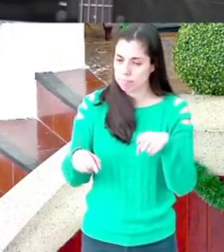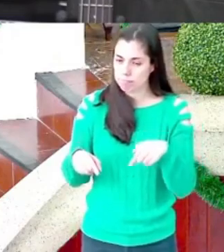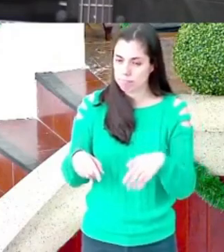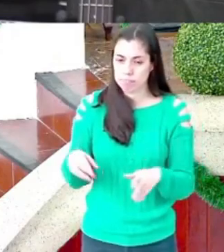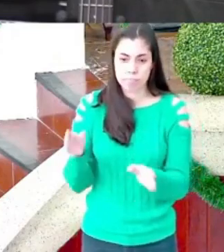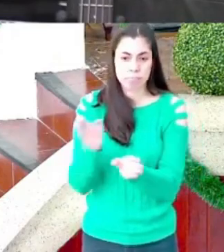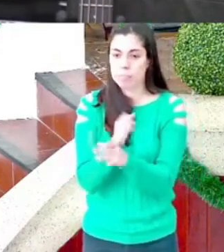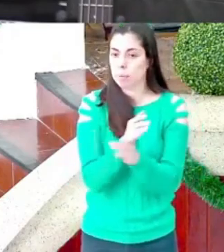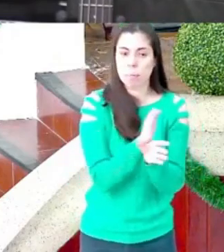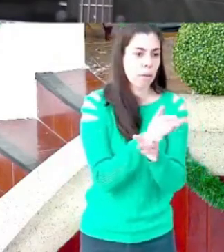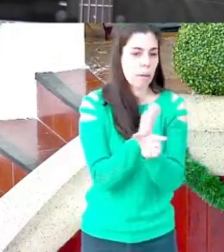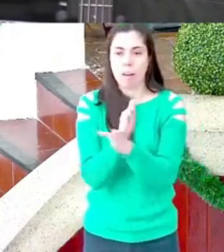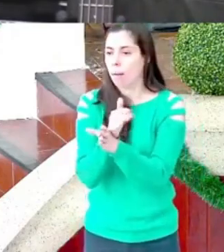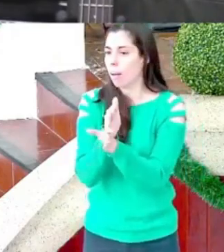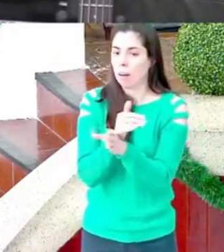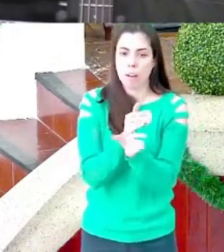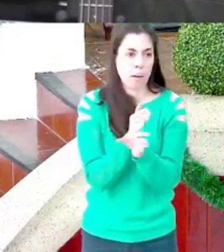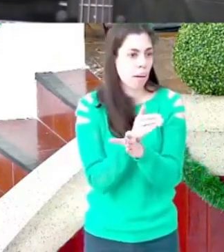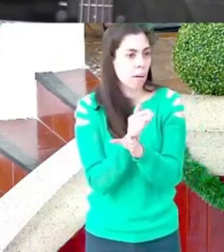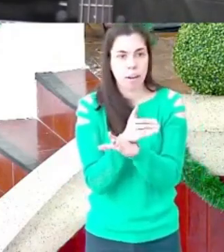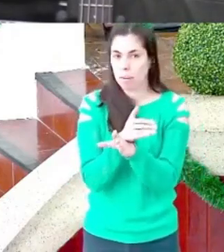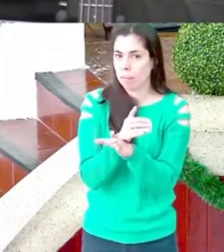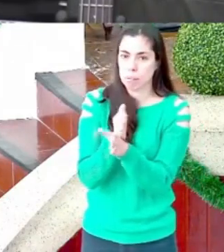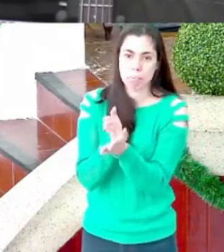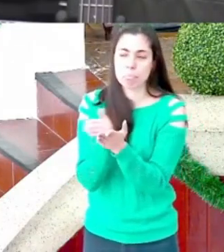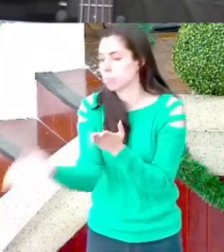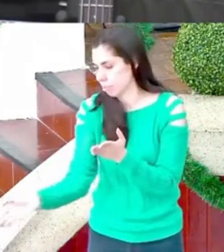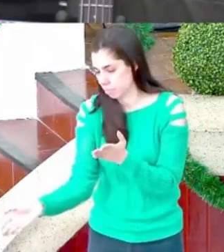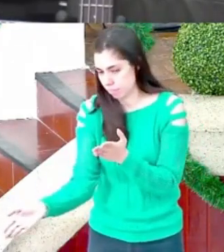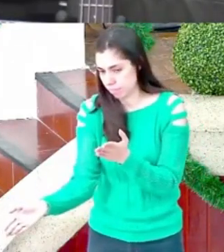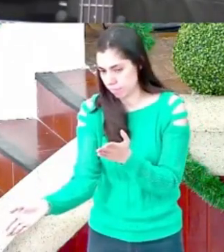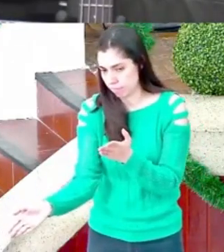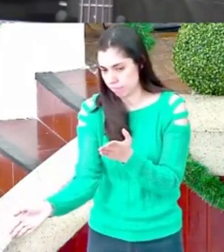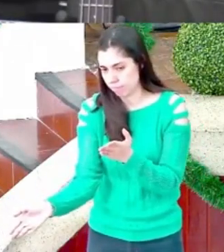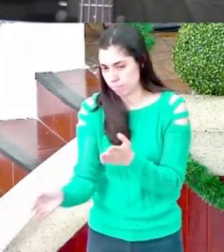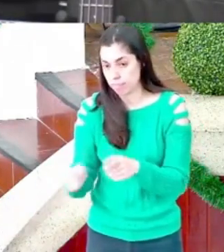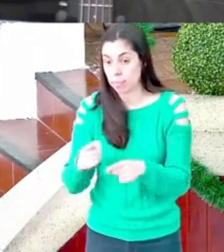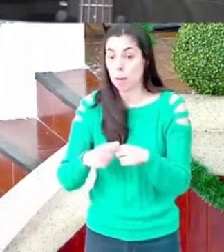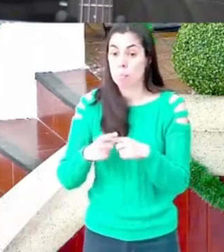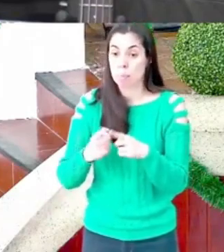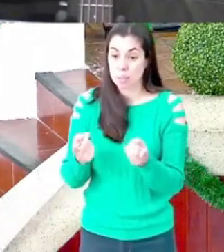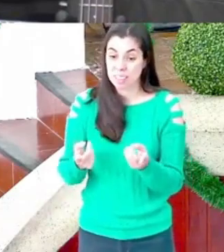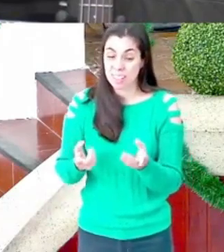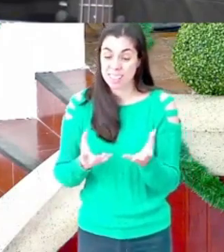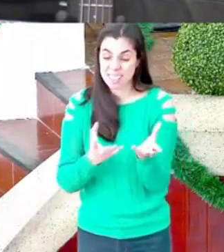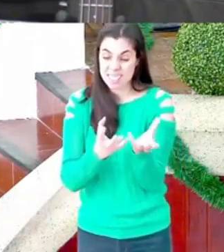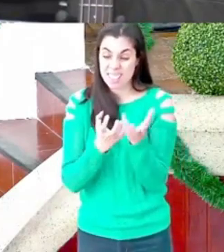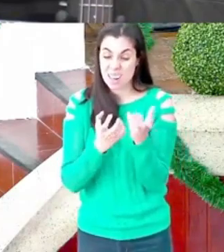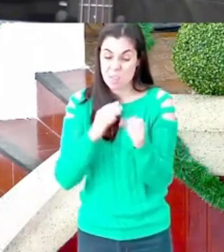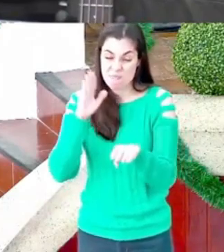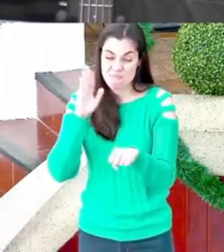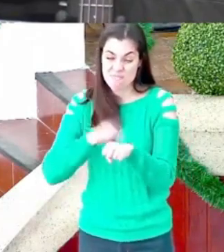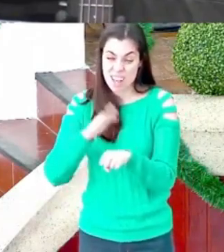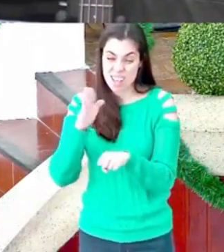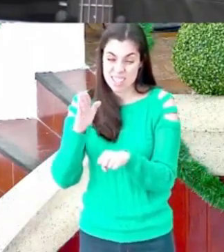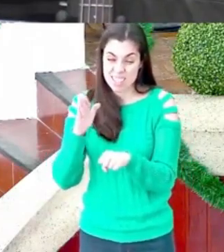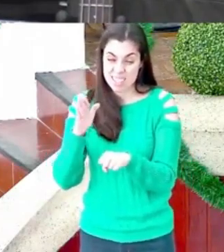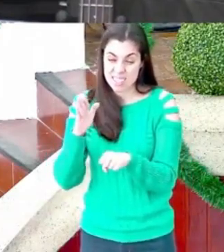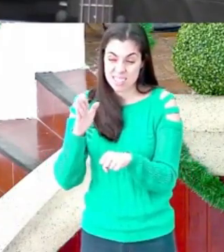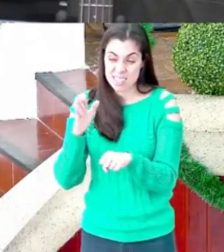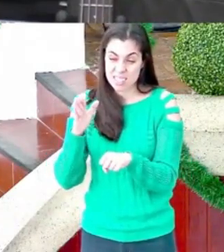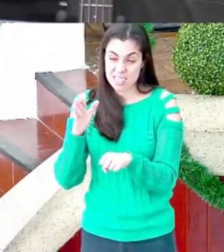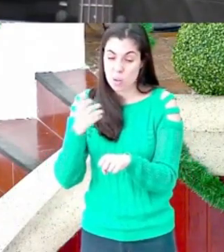ao meio do caminho, ao longo do caminho, pois amaram mais os elogios dos homens do que as